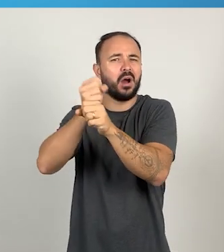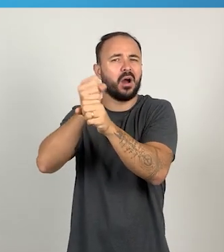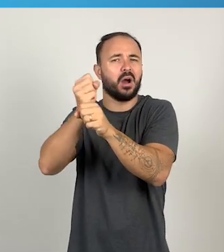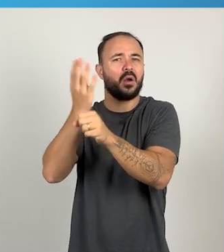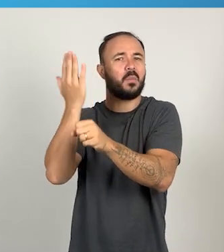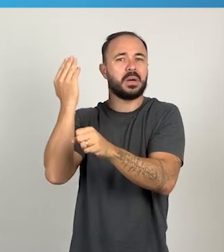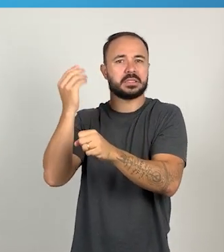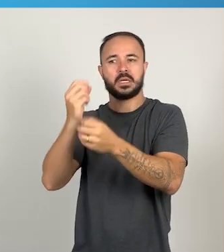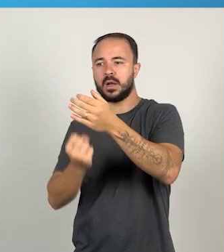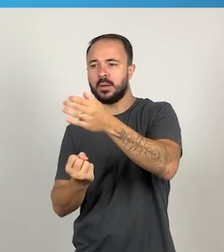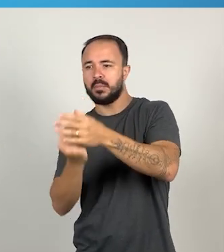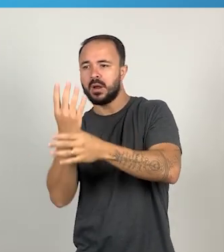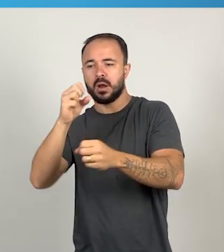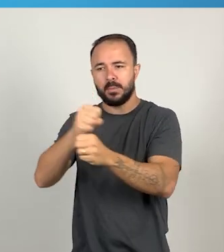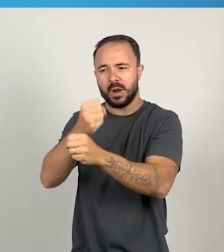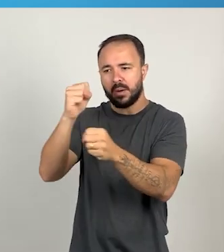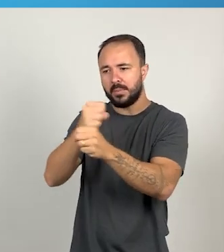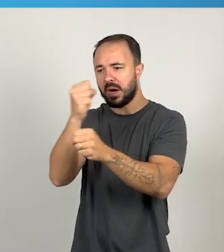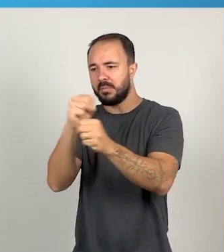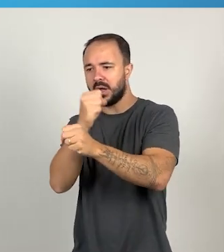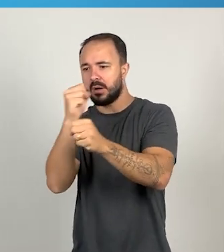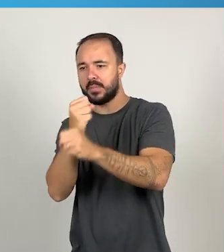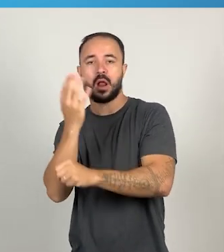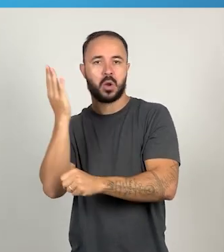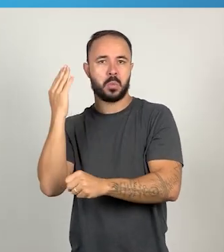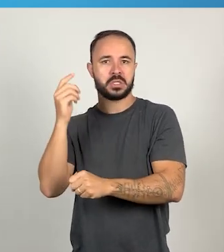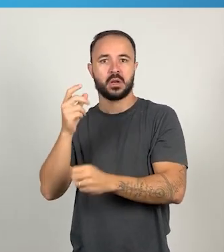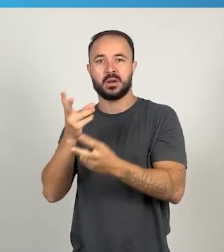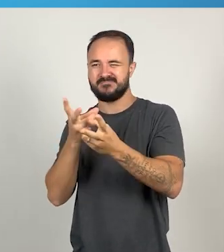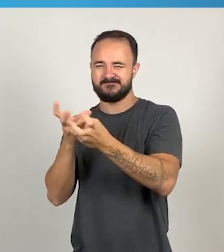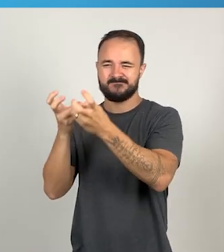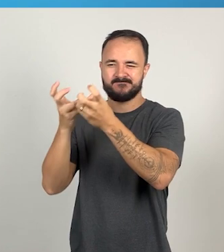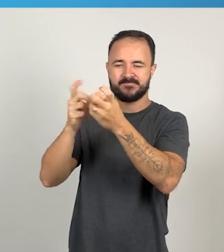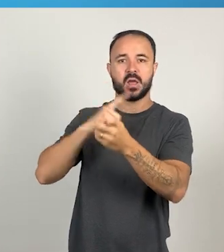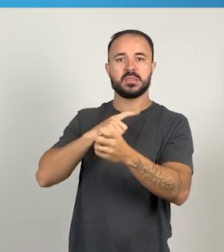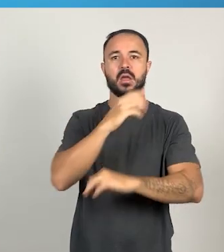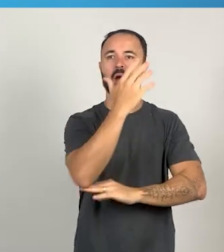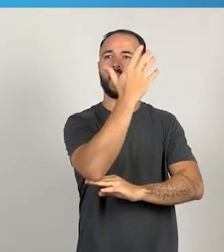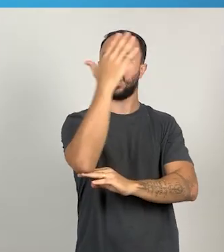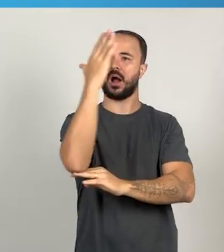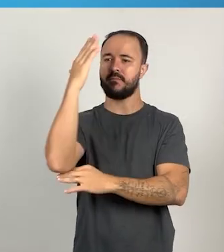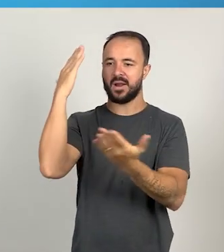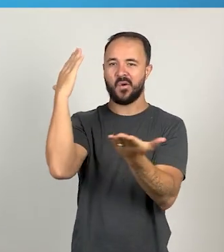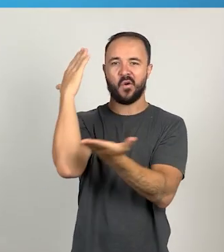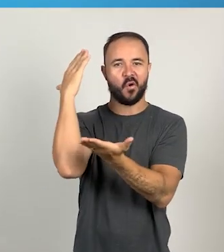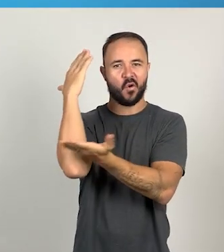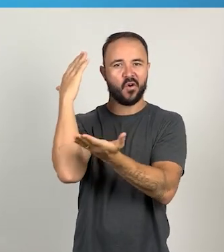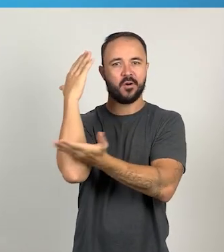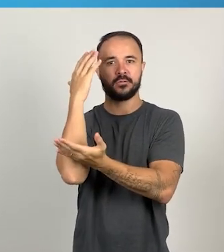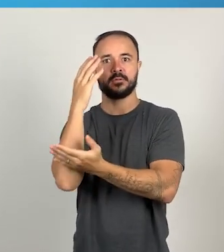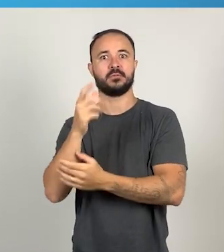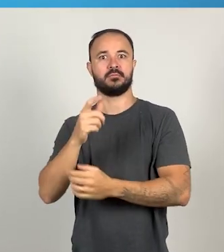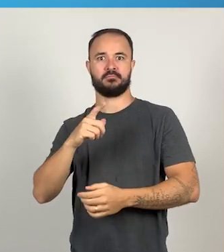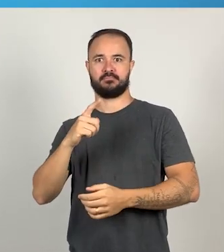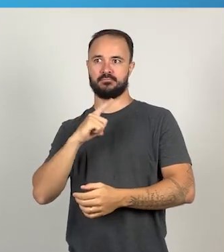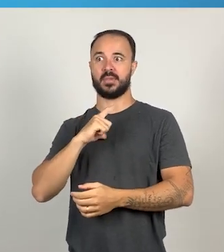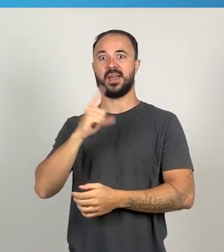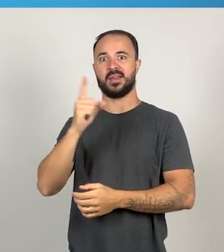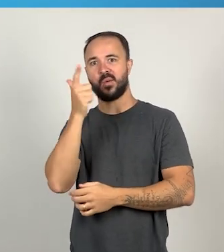obras em relação a construir a estrada. Percebam que tem várias pessoas já fazendo ali o desmatamento, né, para poder dar